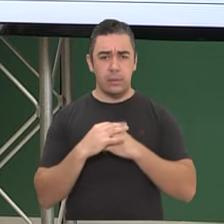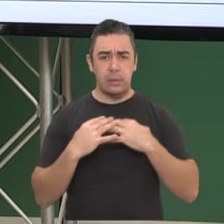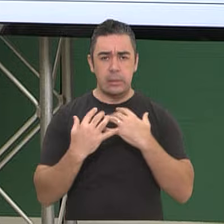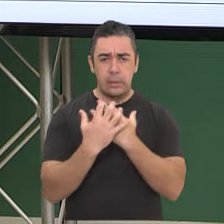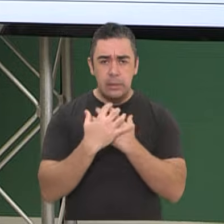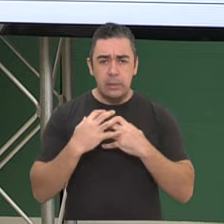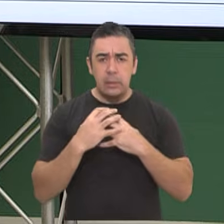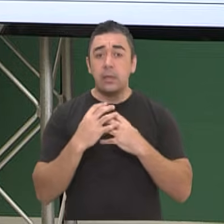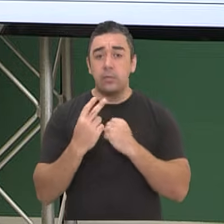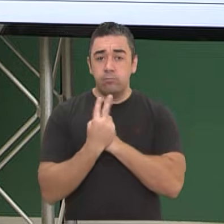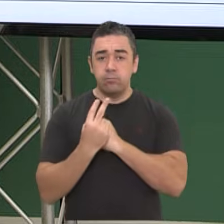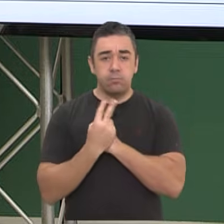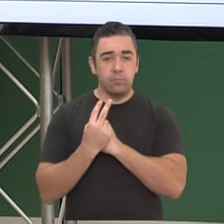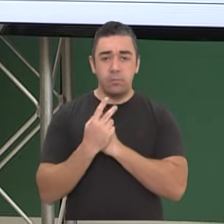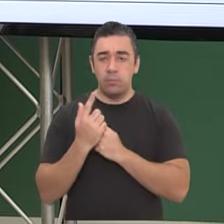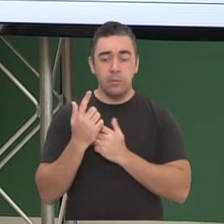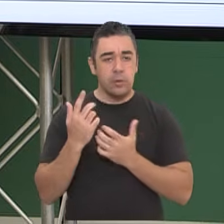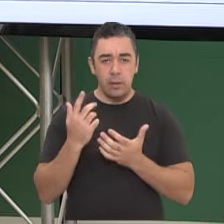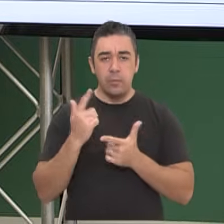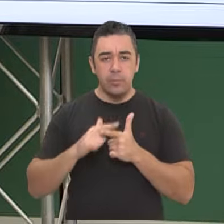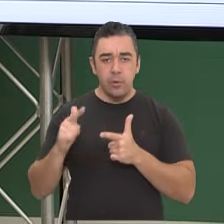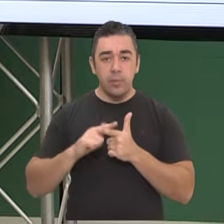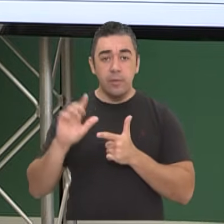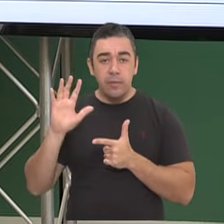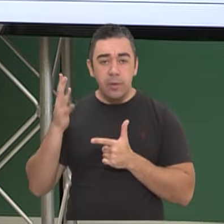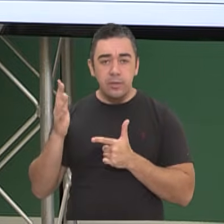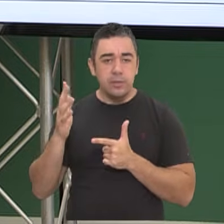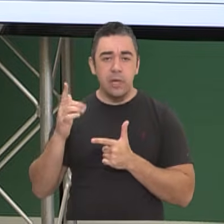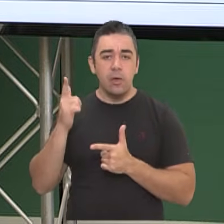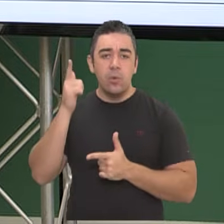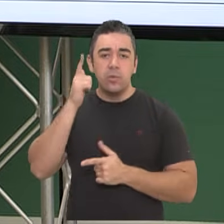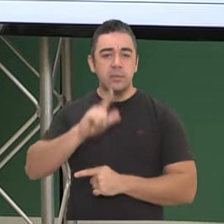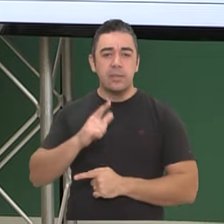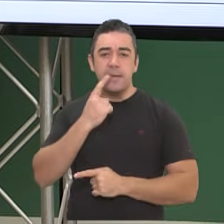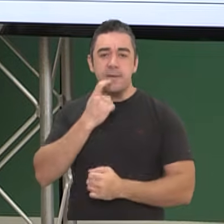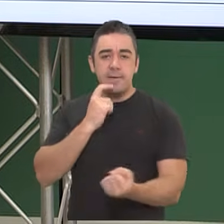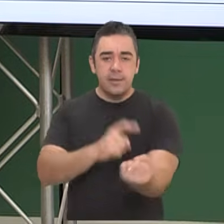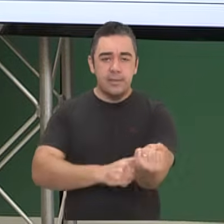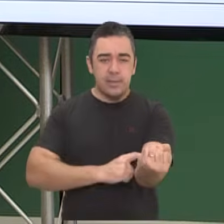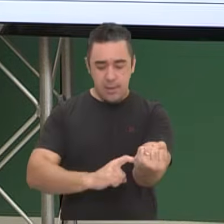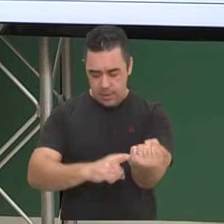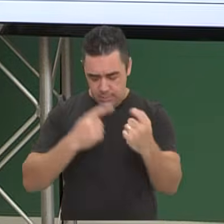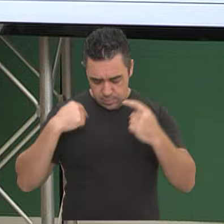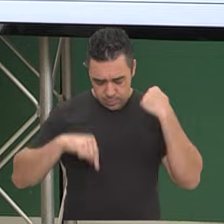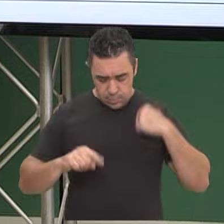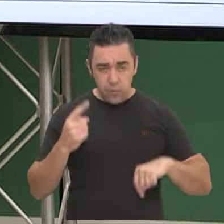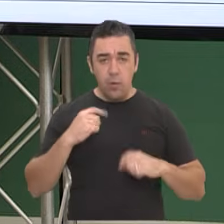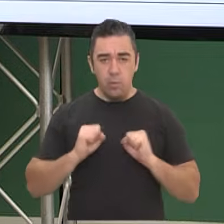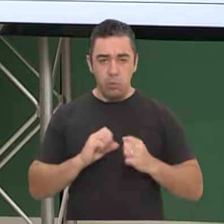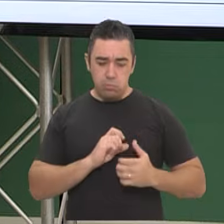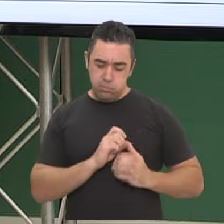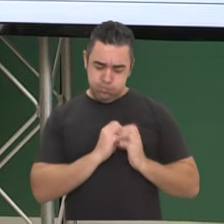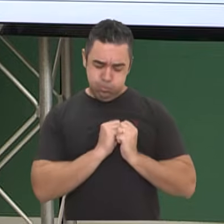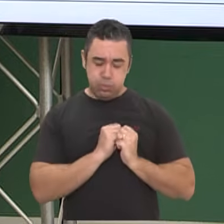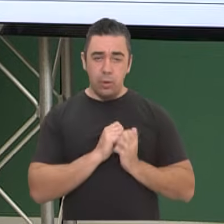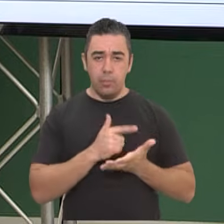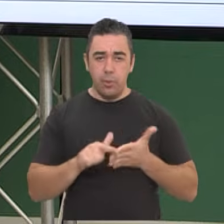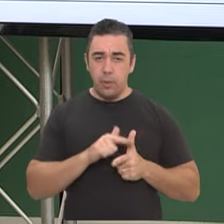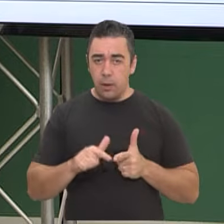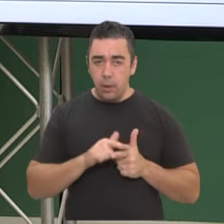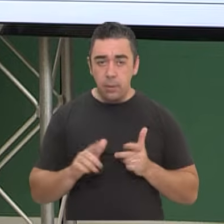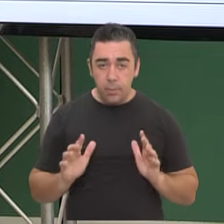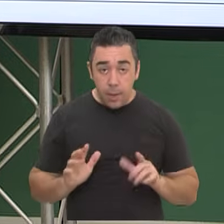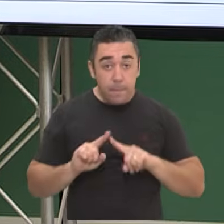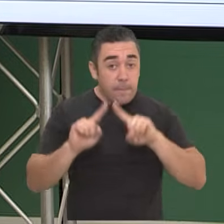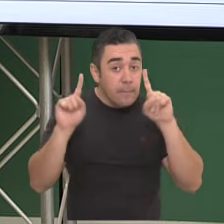sangue. Então, vai ocorrer uma obstrução dos meus vasos sanguíneos, então pode haver complicações. Só que